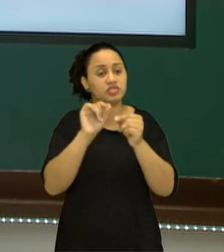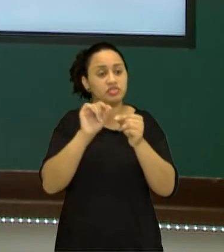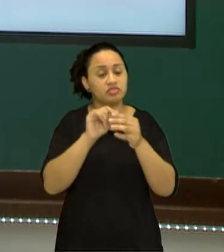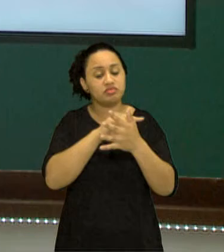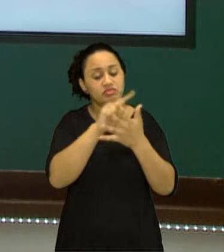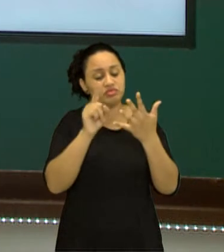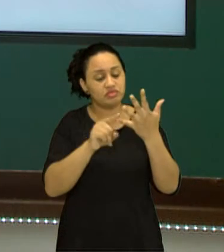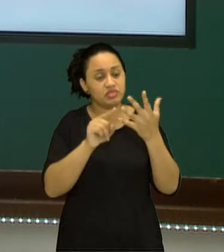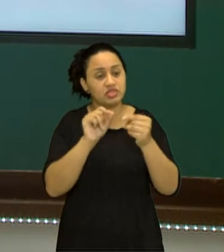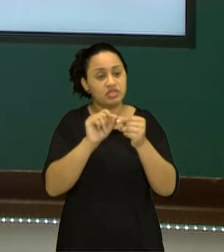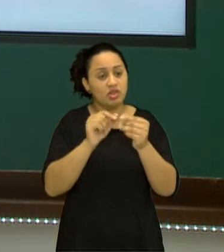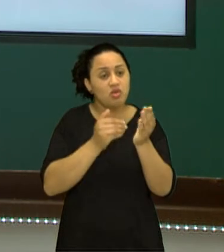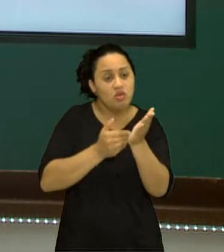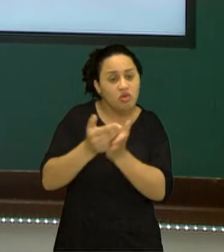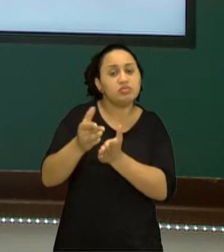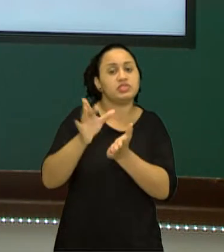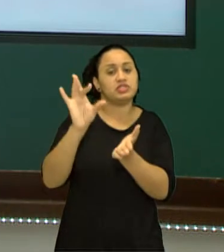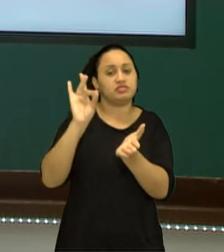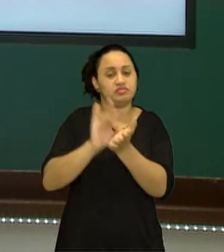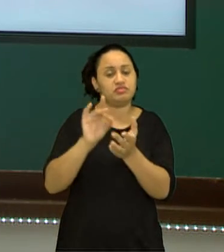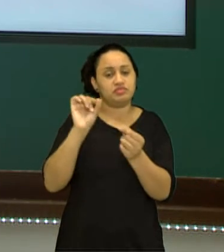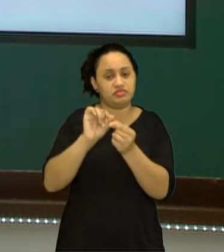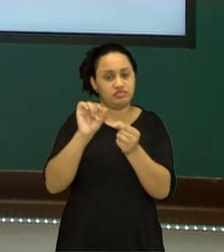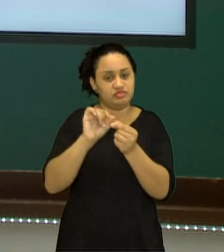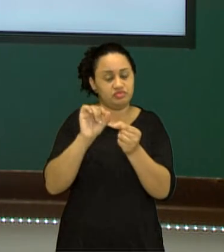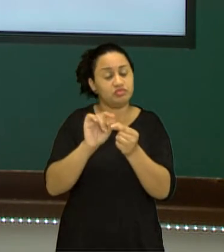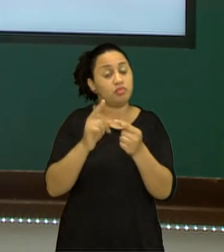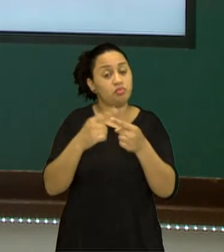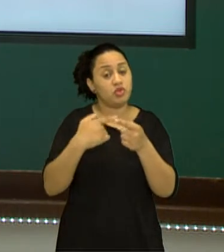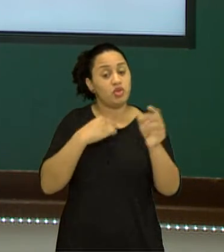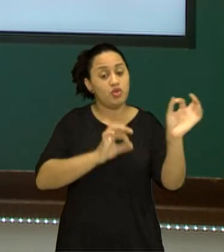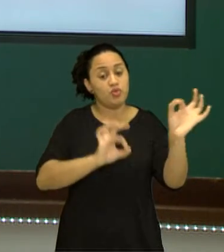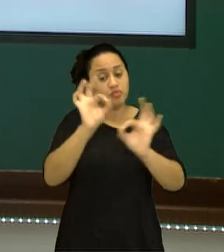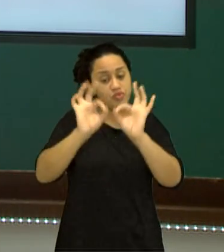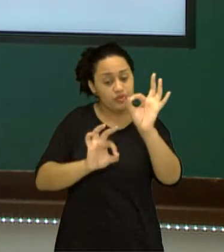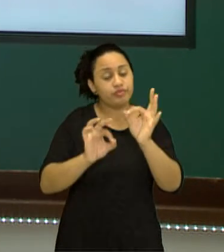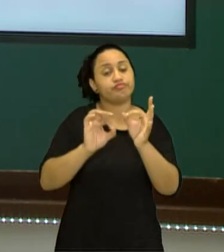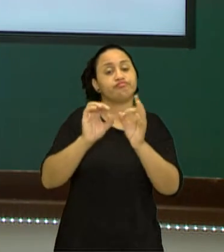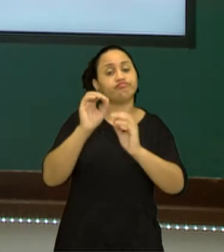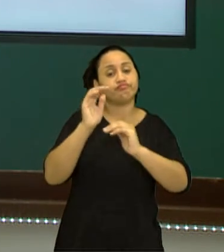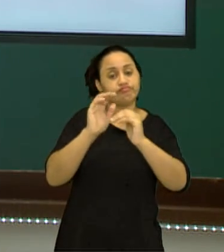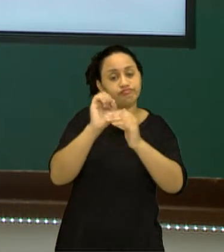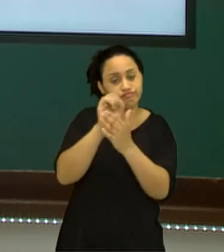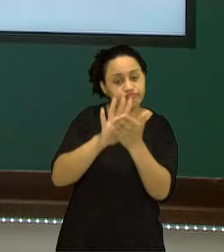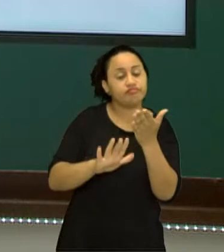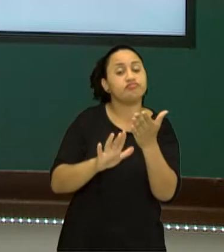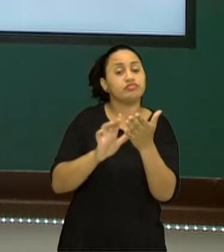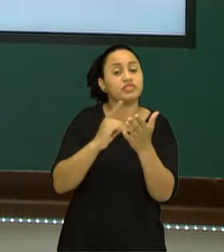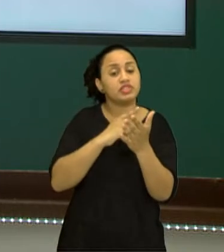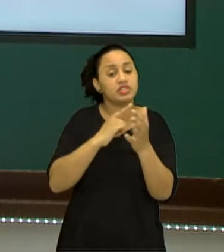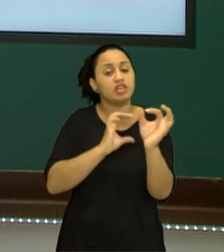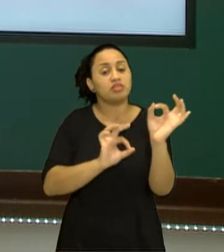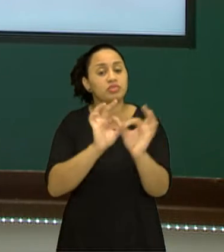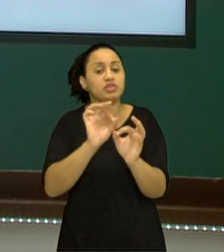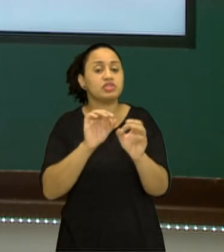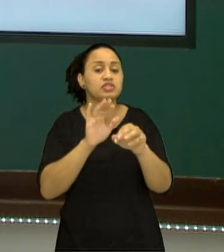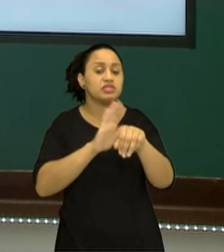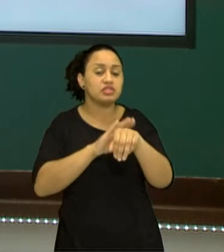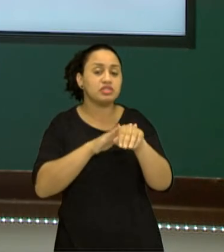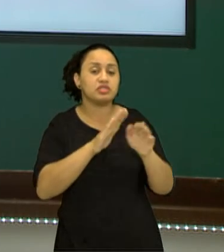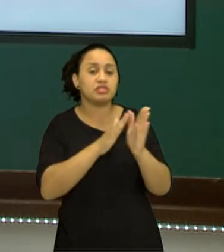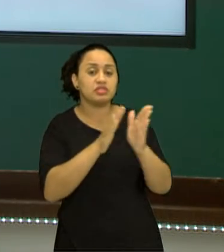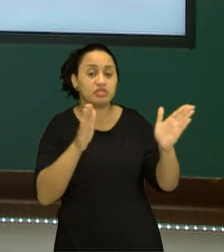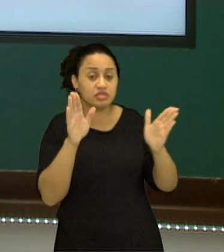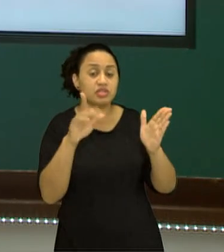começar a trabalhar. Já que é uma organização, né, das nossas tarefas, uma gestão do tempo, a gente define as metas,